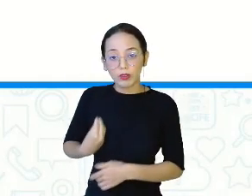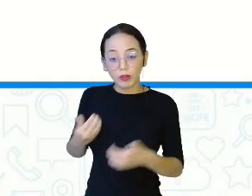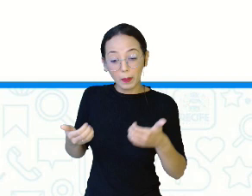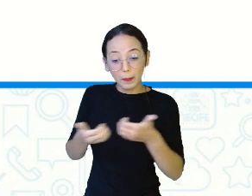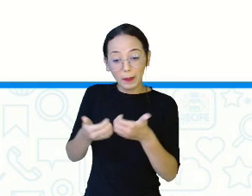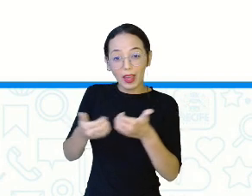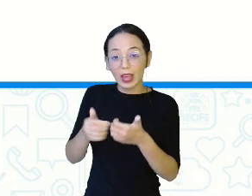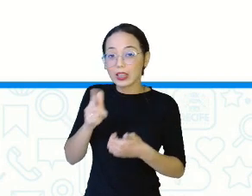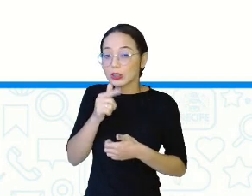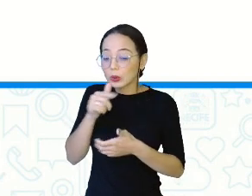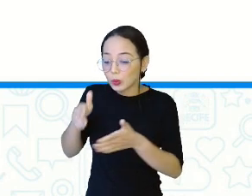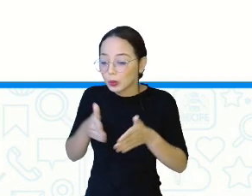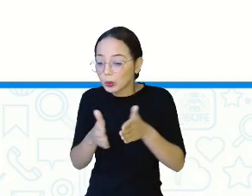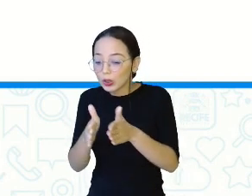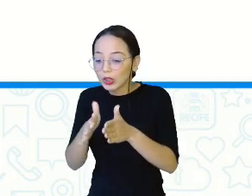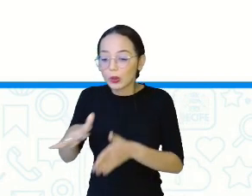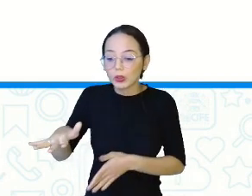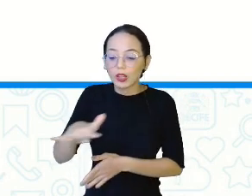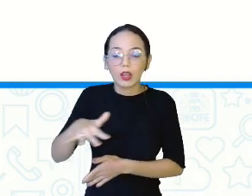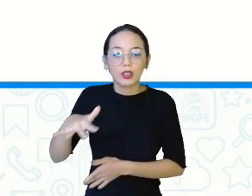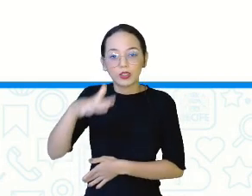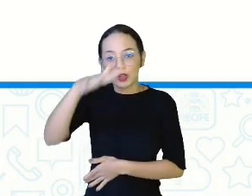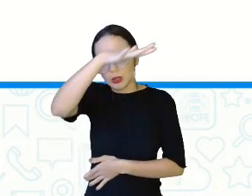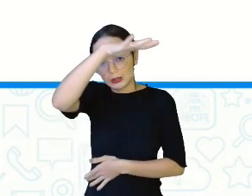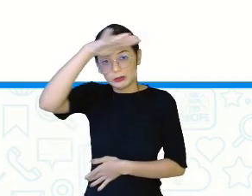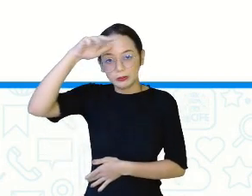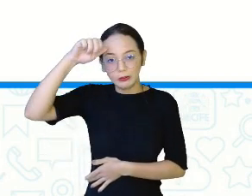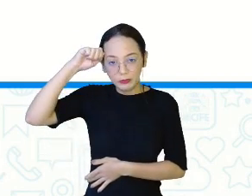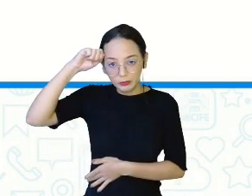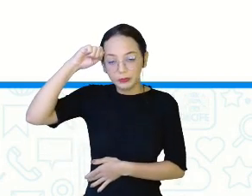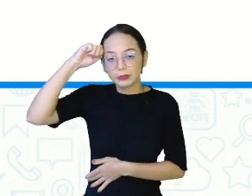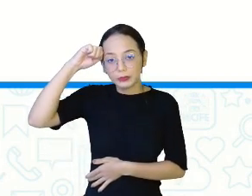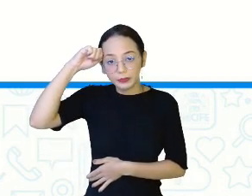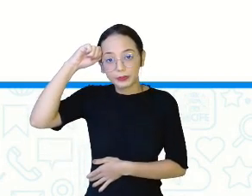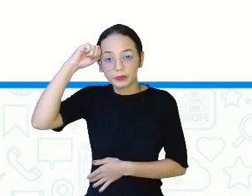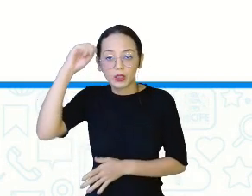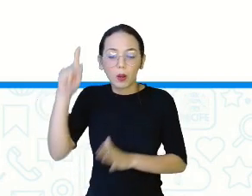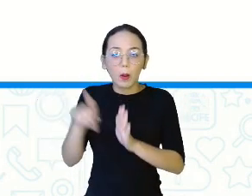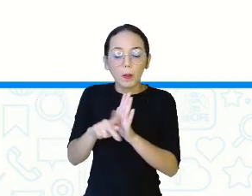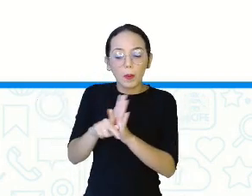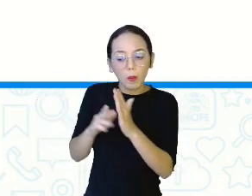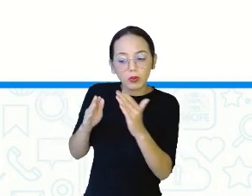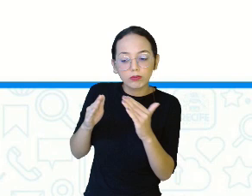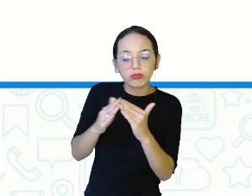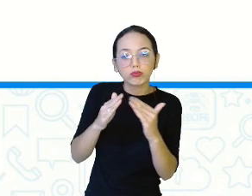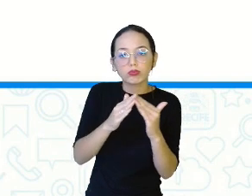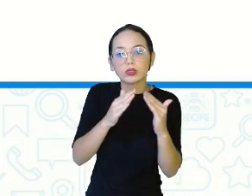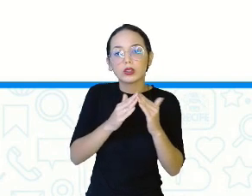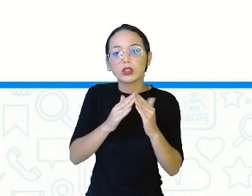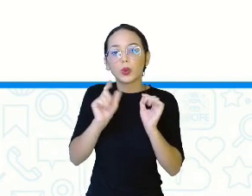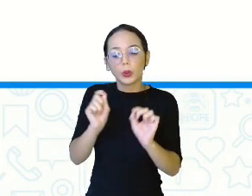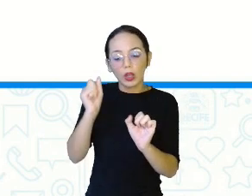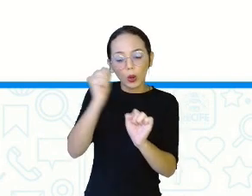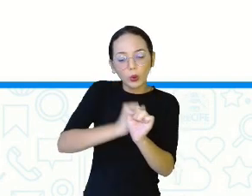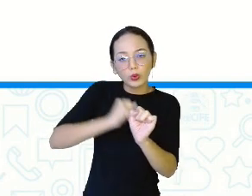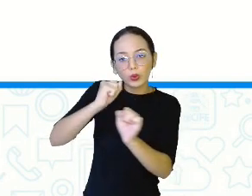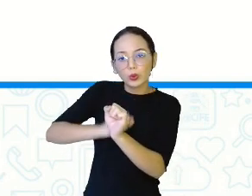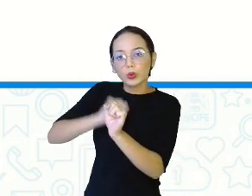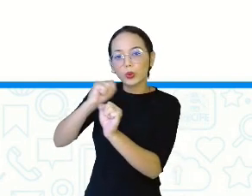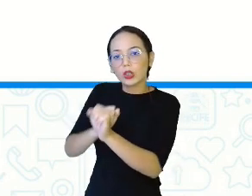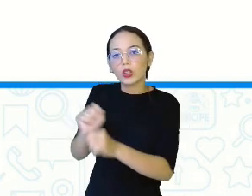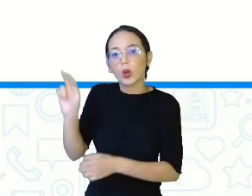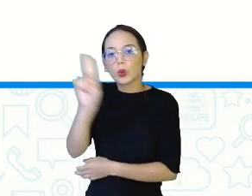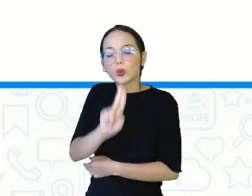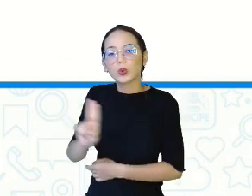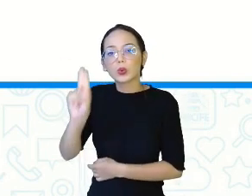dos rios da região amazônica. Suas moradias são construídas